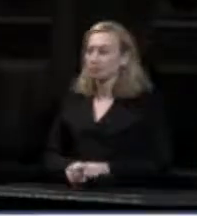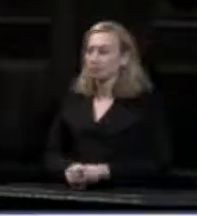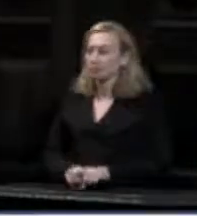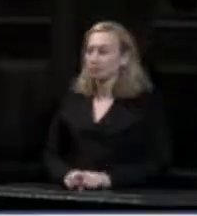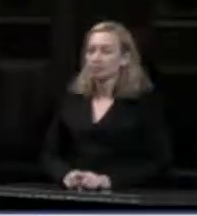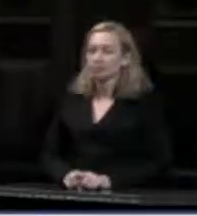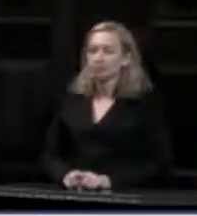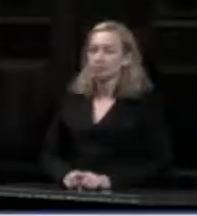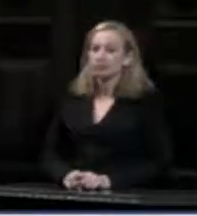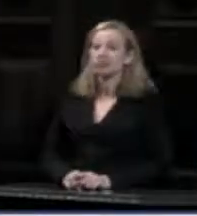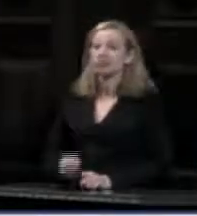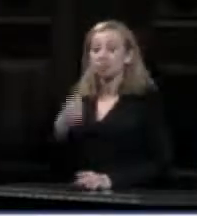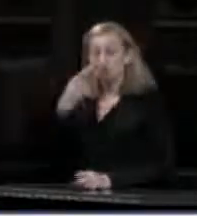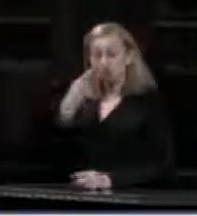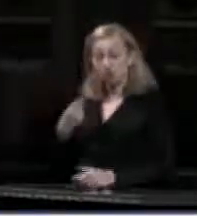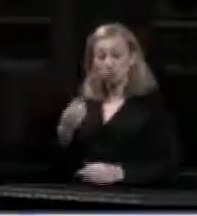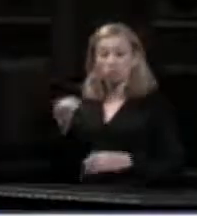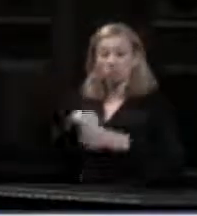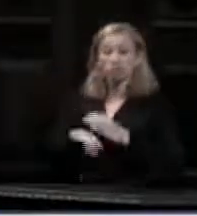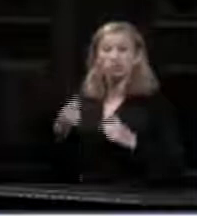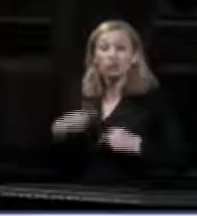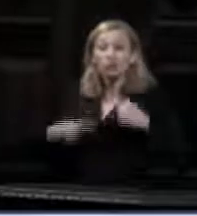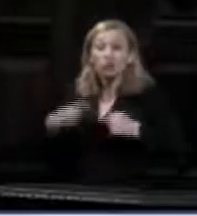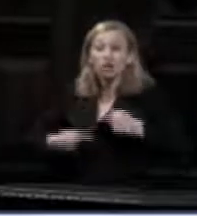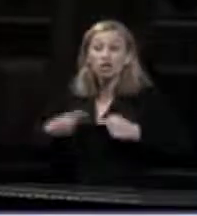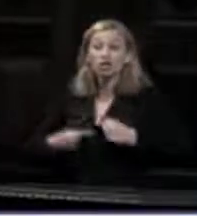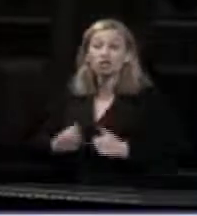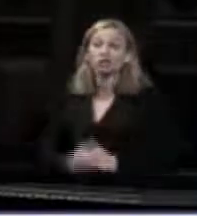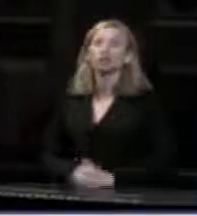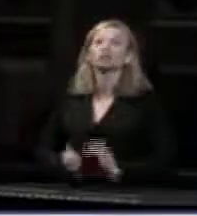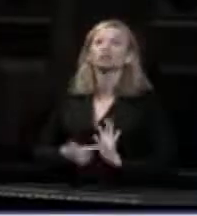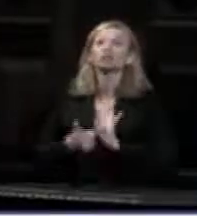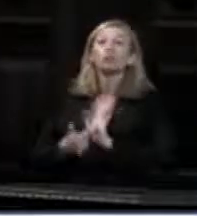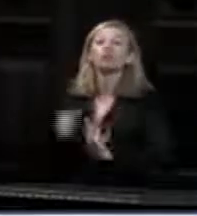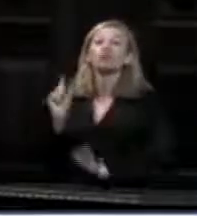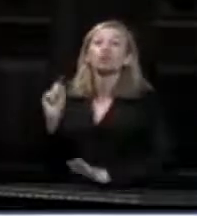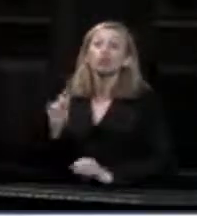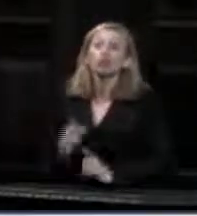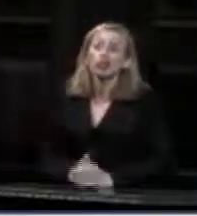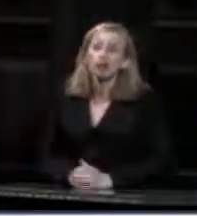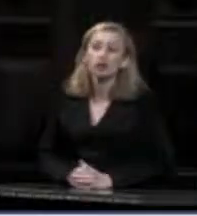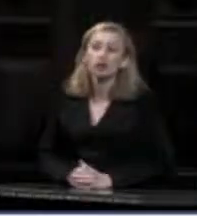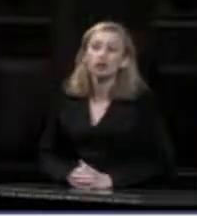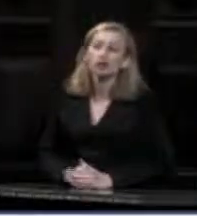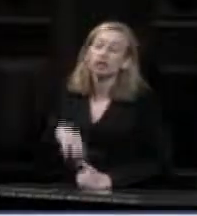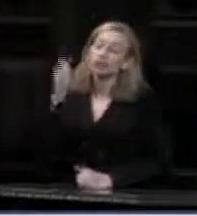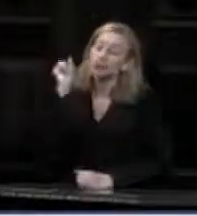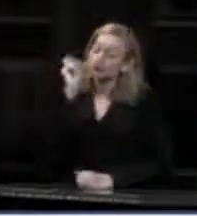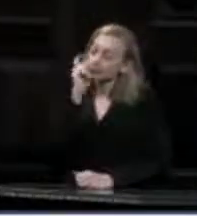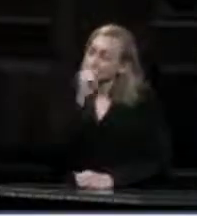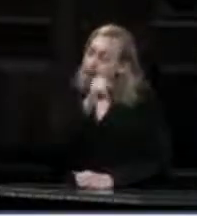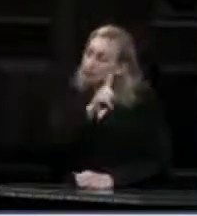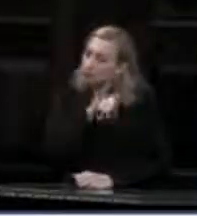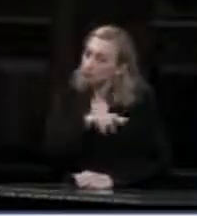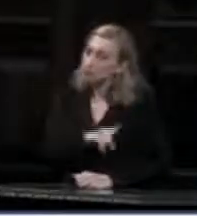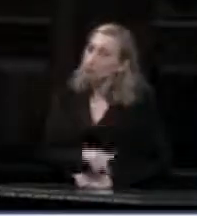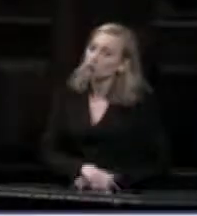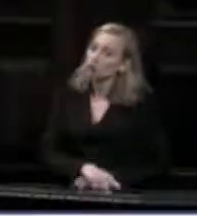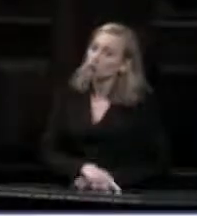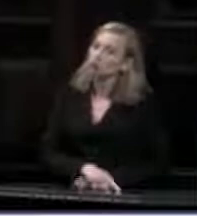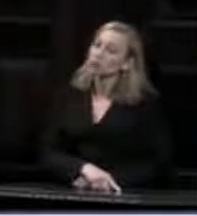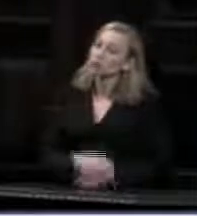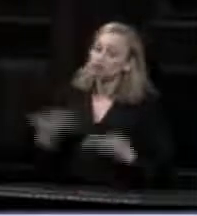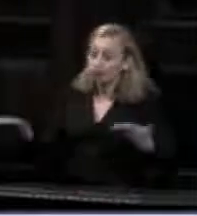na política nos leva a dificultar essa